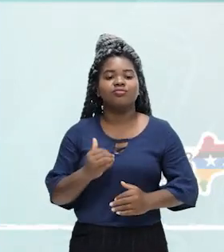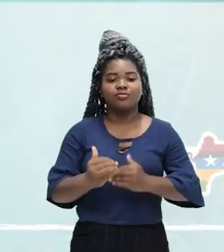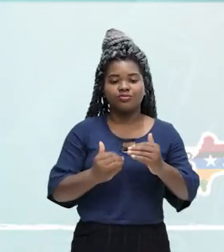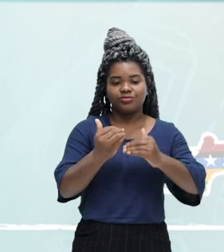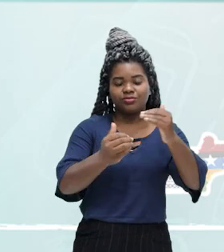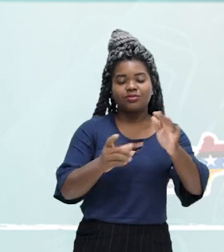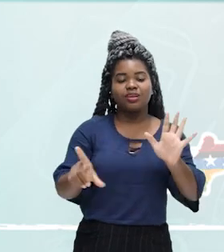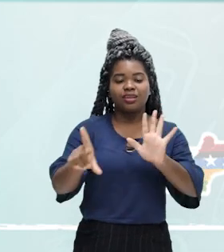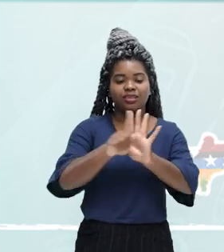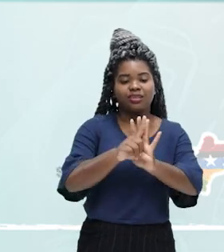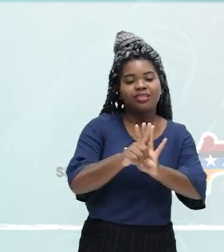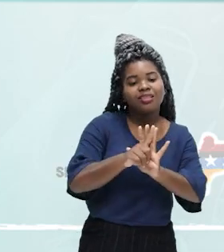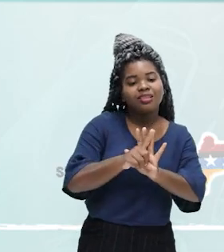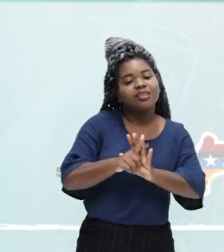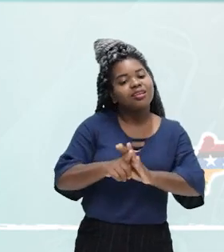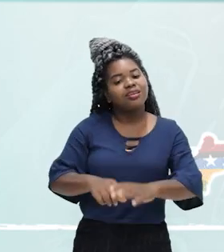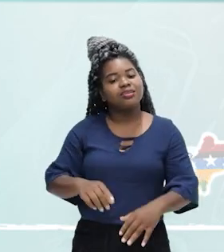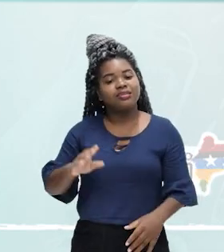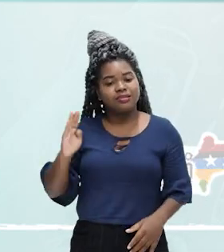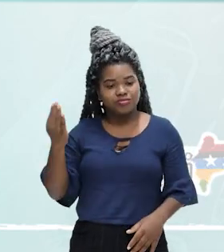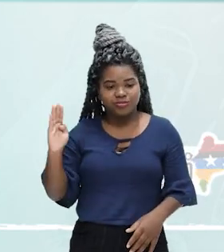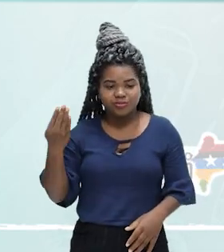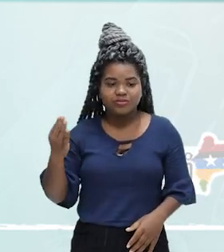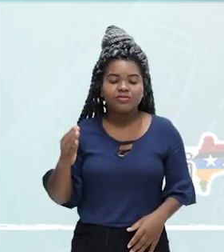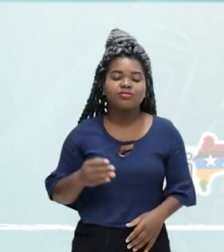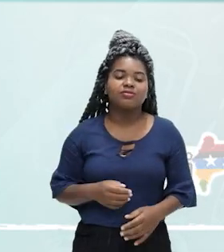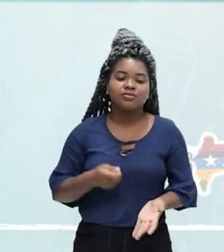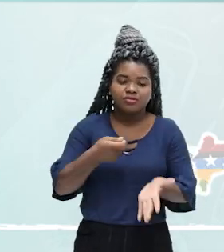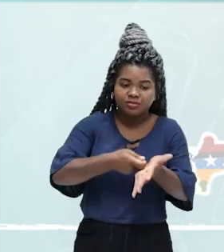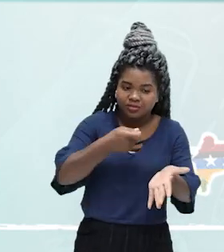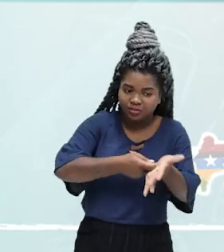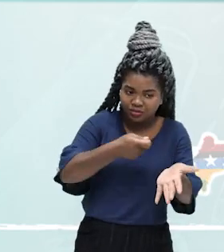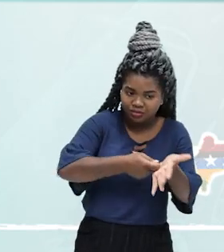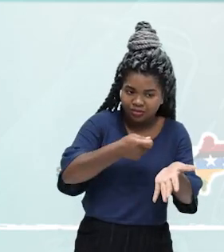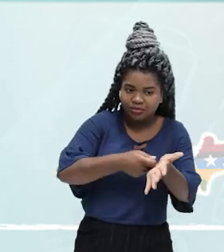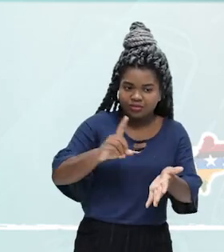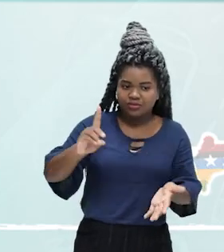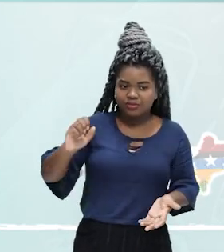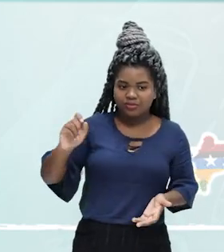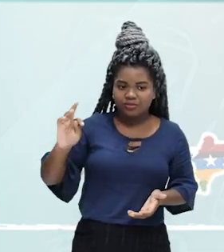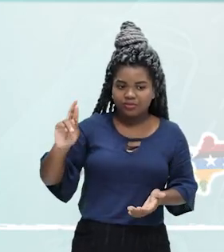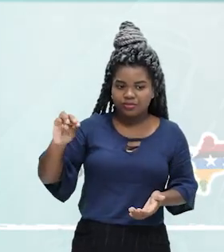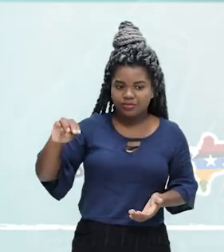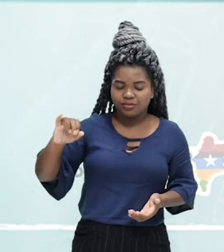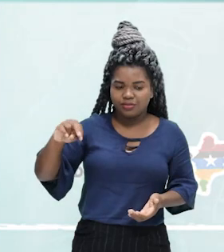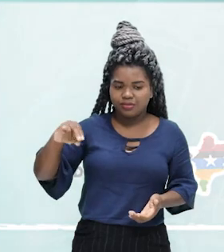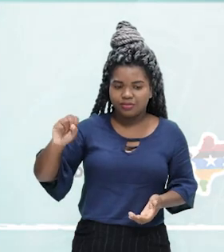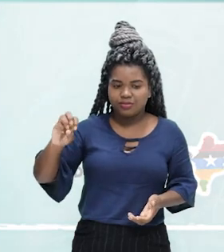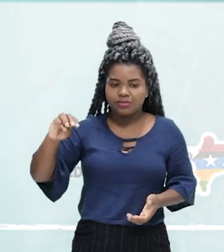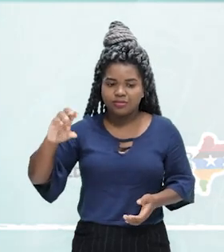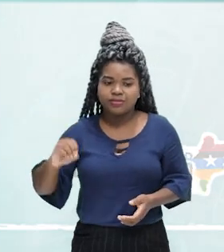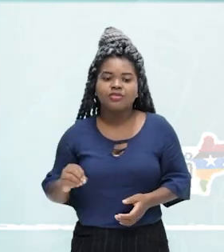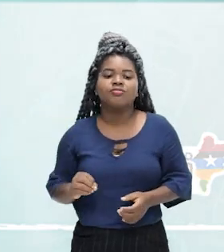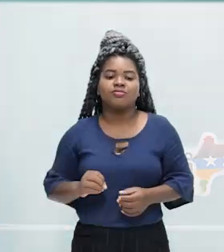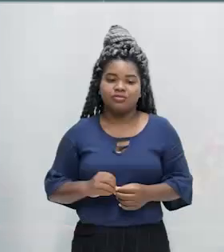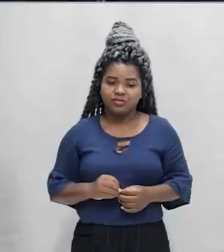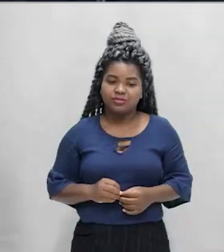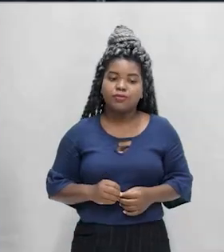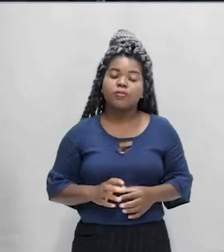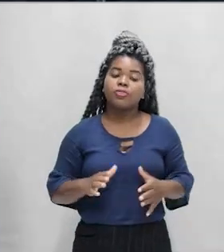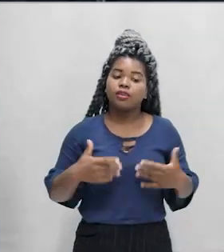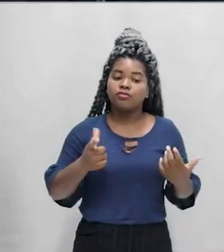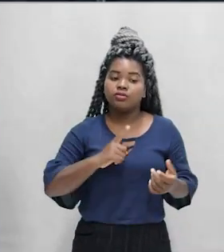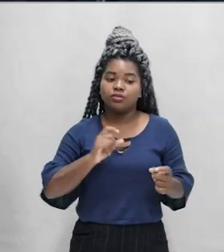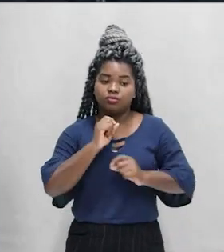biológicas, e o determinismo, instinto, raça e hereditariedade. Então, já sabemos que o positivismo de Augusto